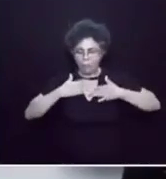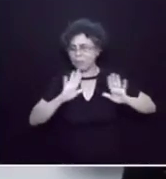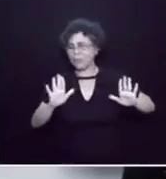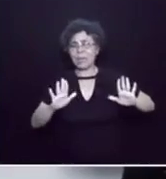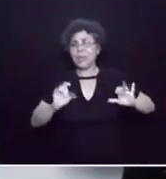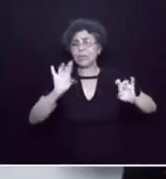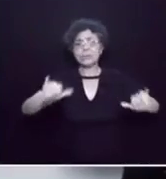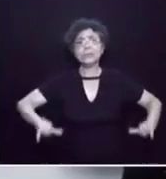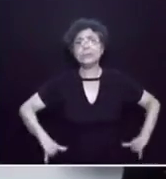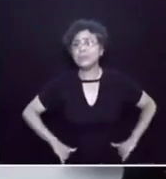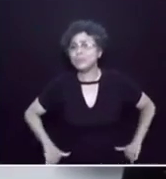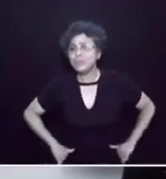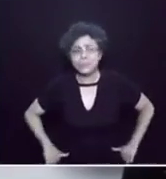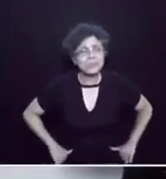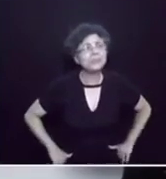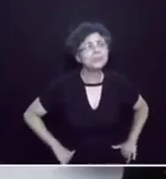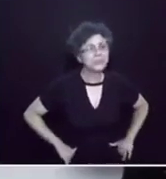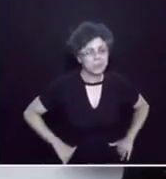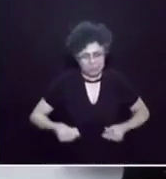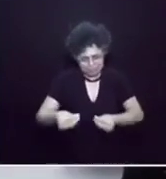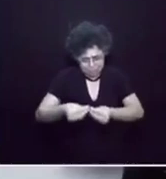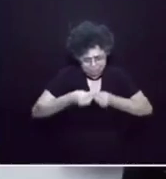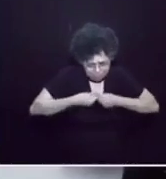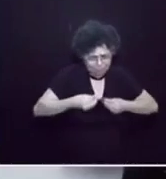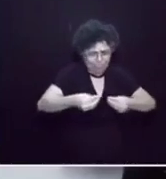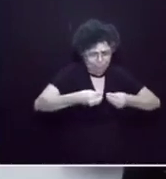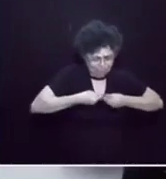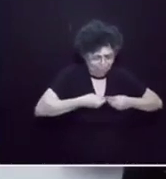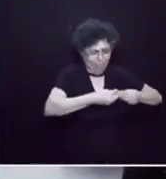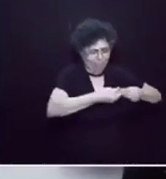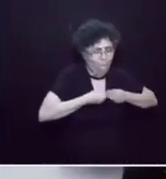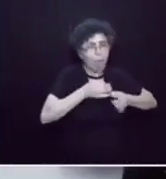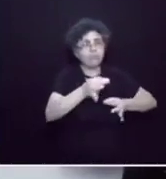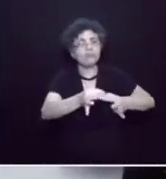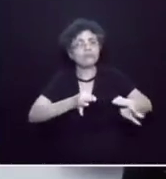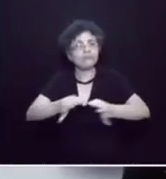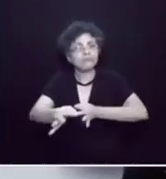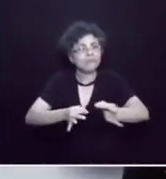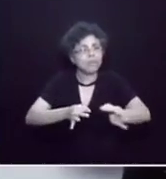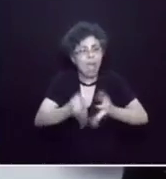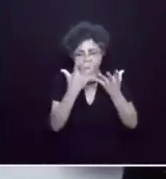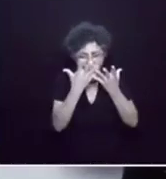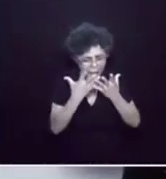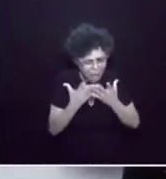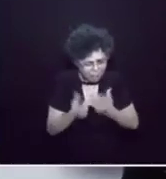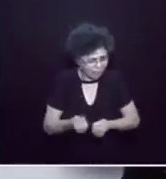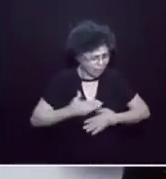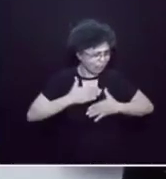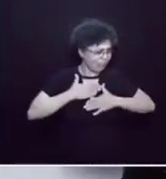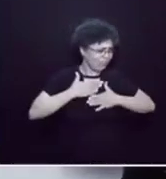mero sofrimento autoimposto, decorrente do processo de não nos